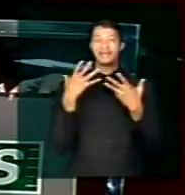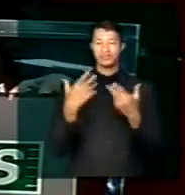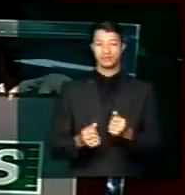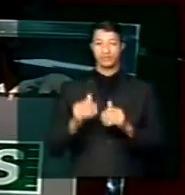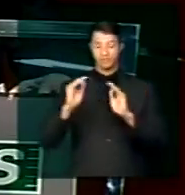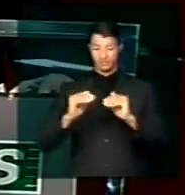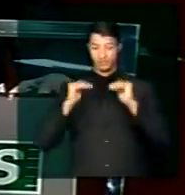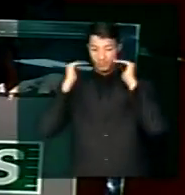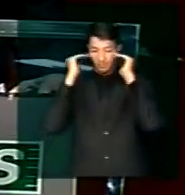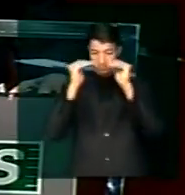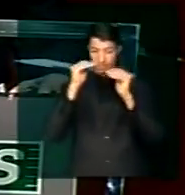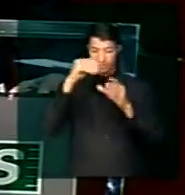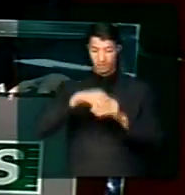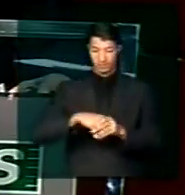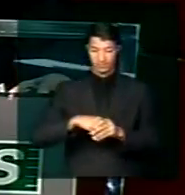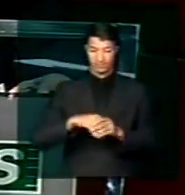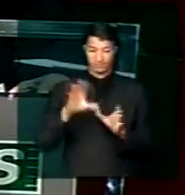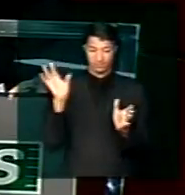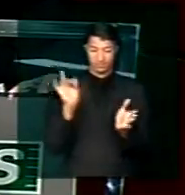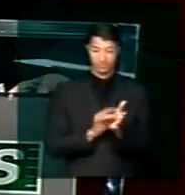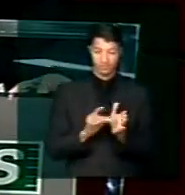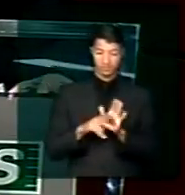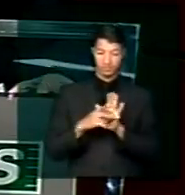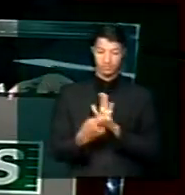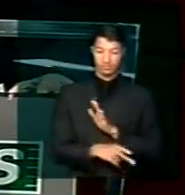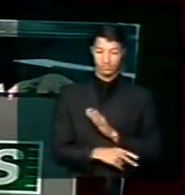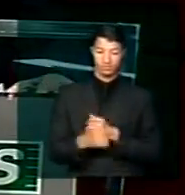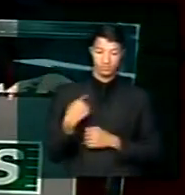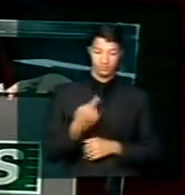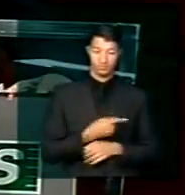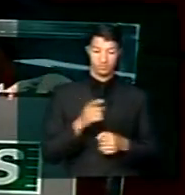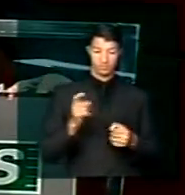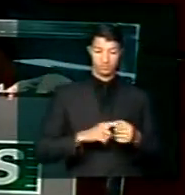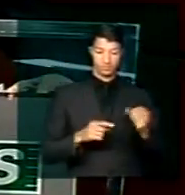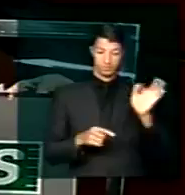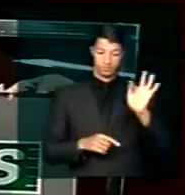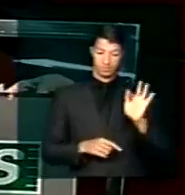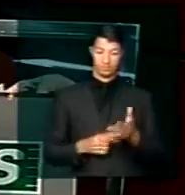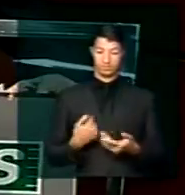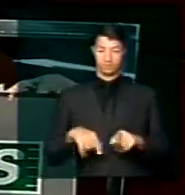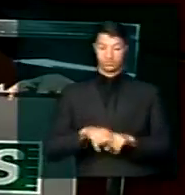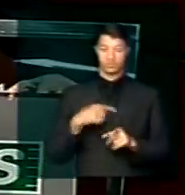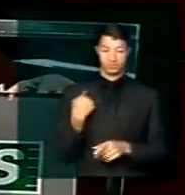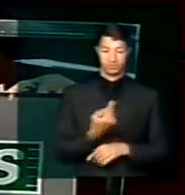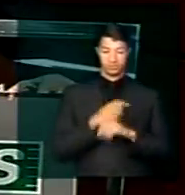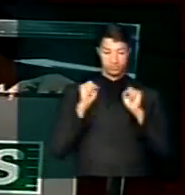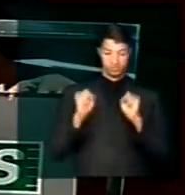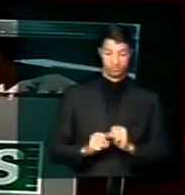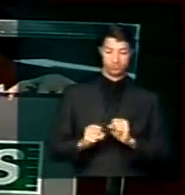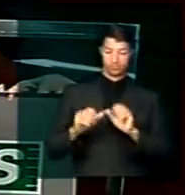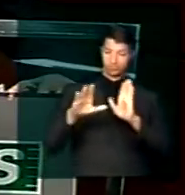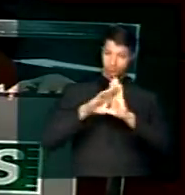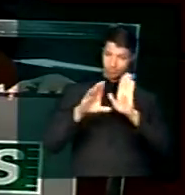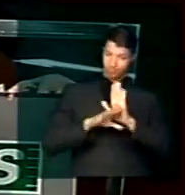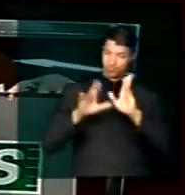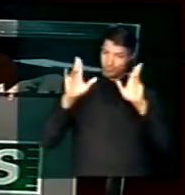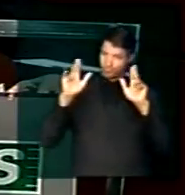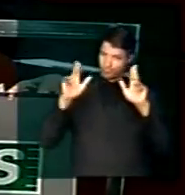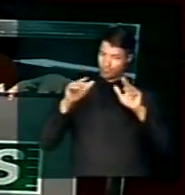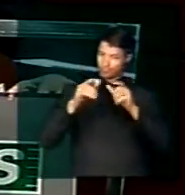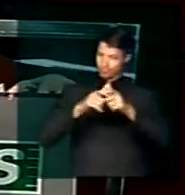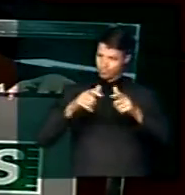avançar muito na redefinição do nosso Pacto Federativo. Para que a gente possa abordar um tema tão amplo,